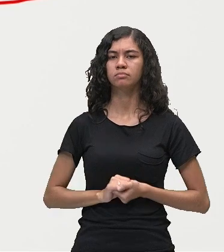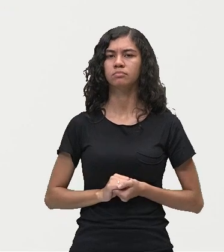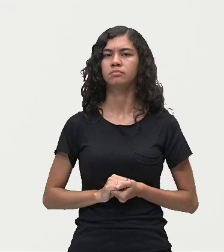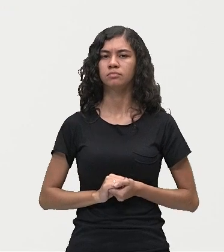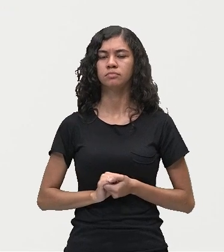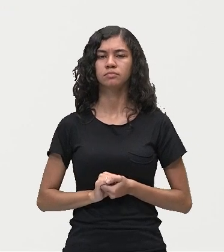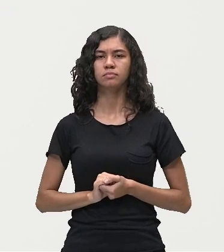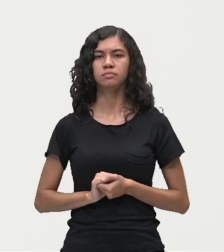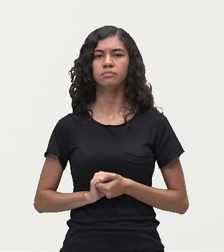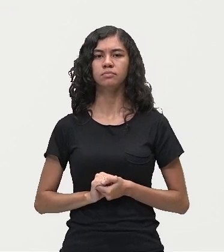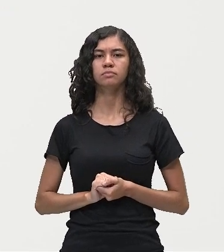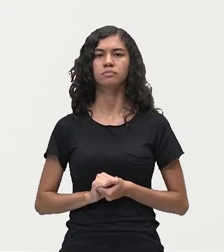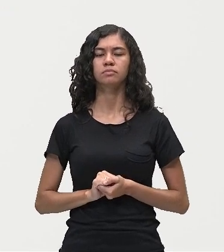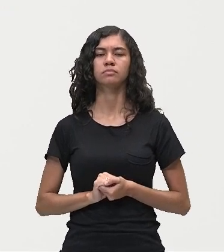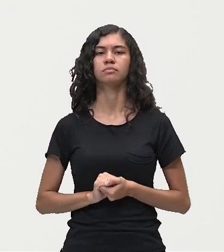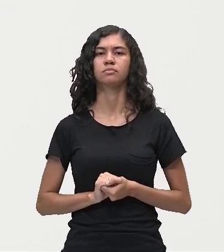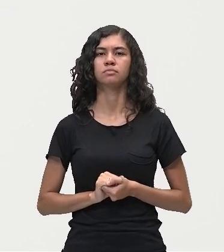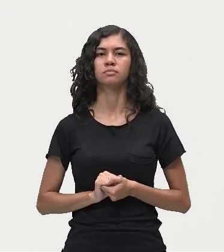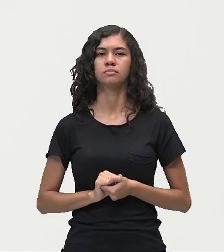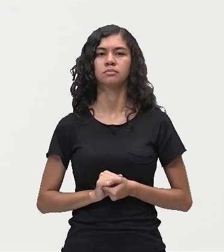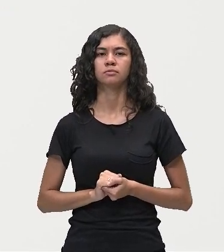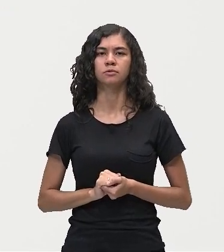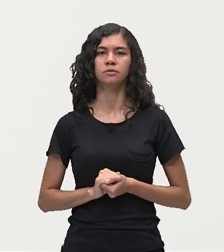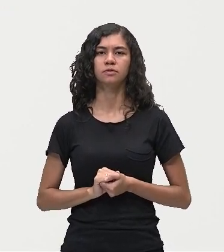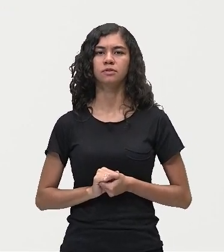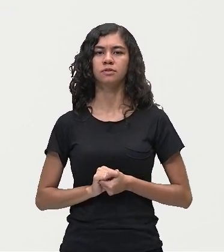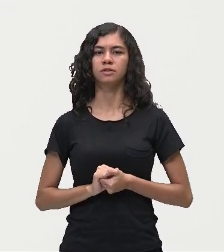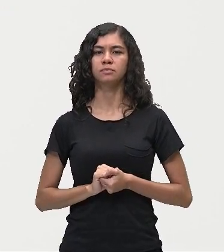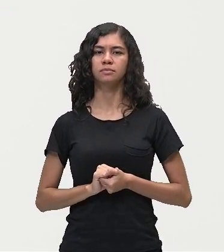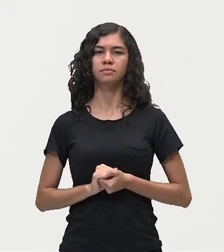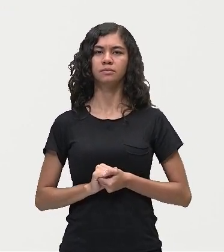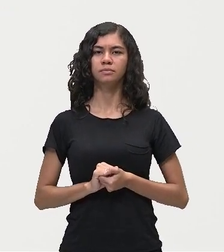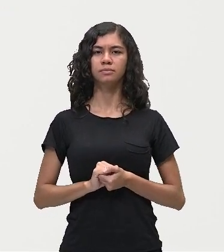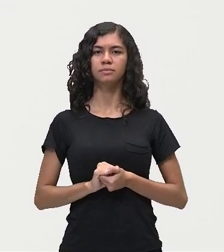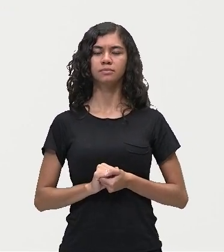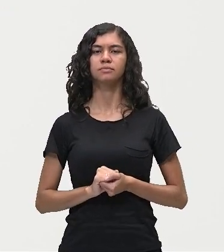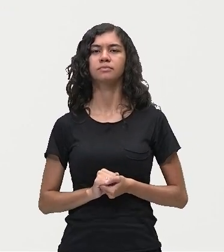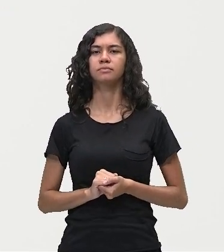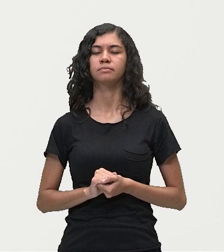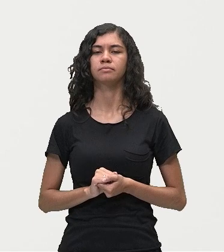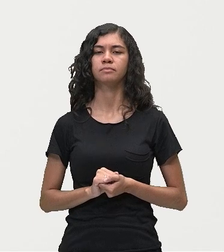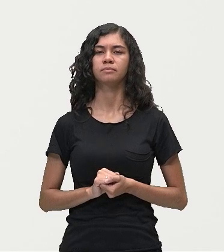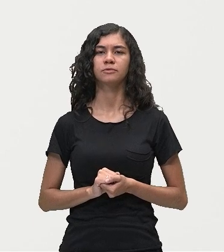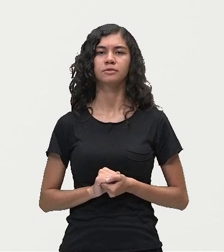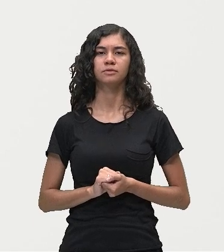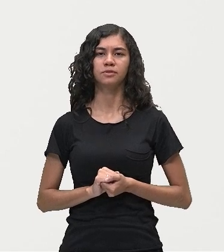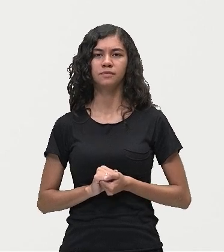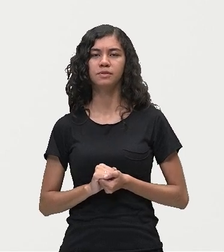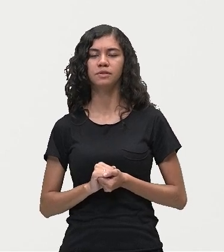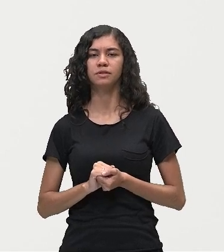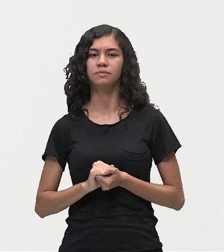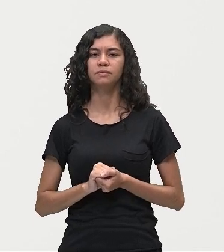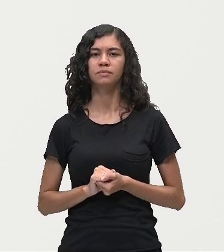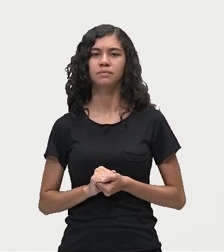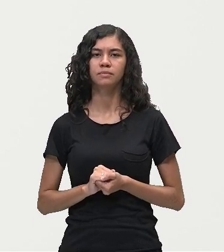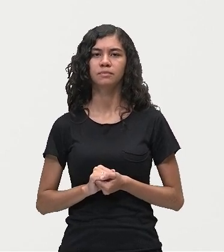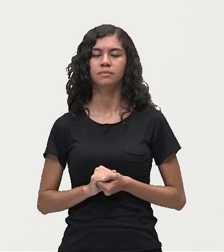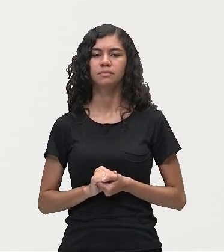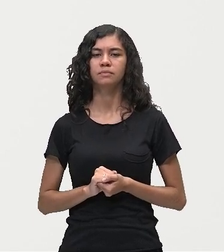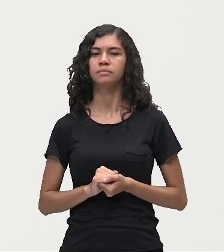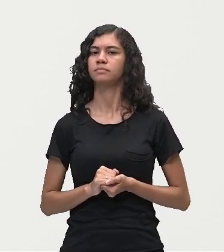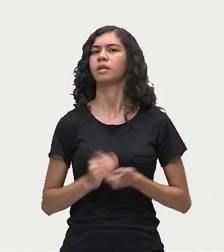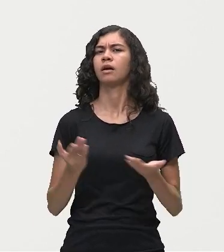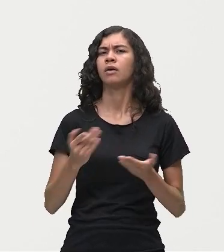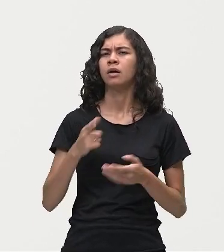elétrica. Muito bem. Olha aí, gente. Aqui a gente tem as utilizações do